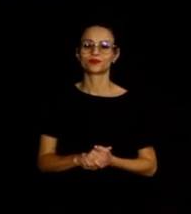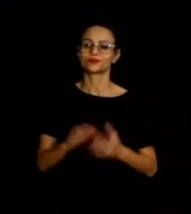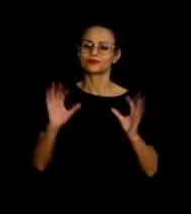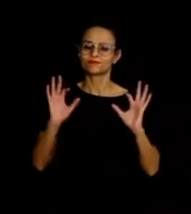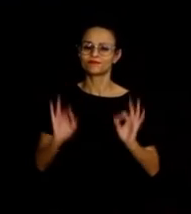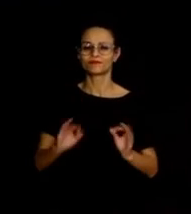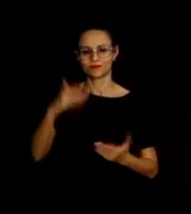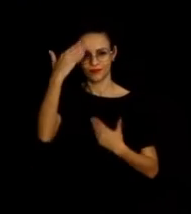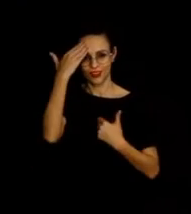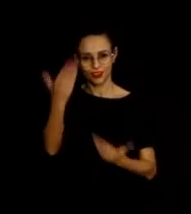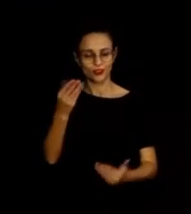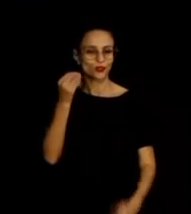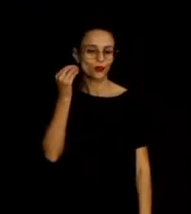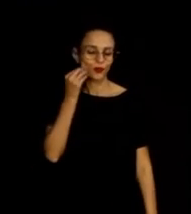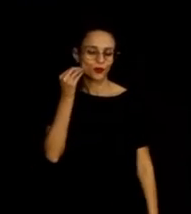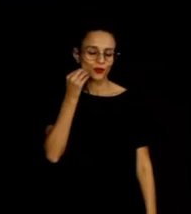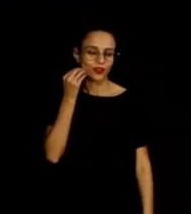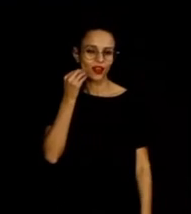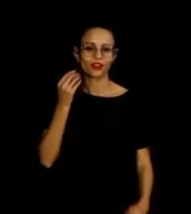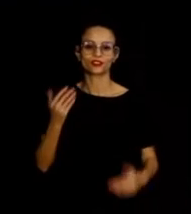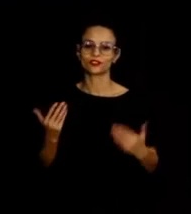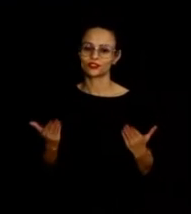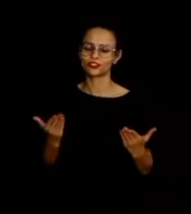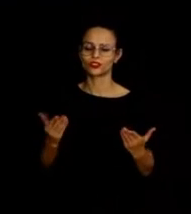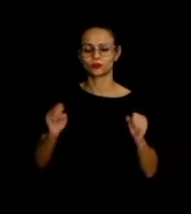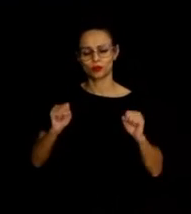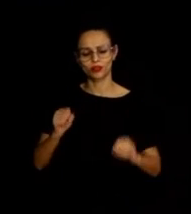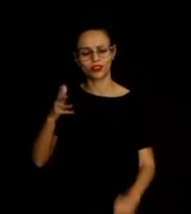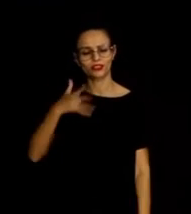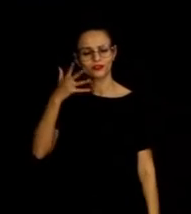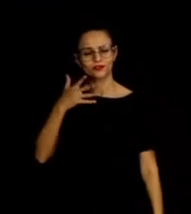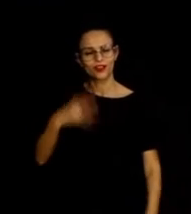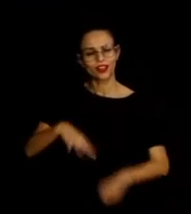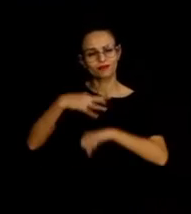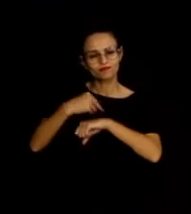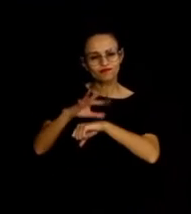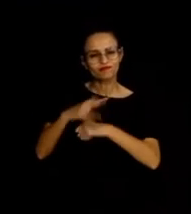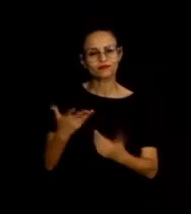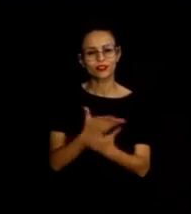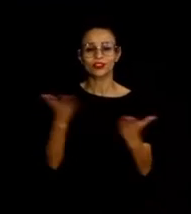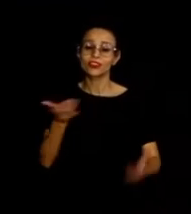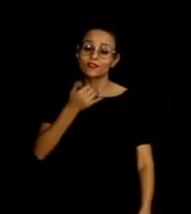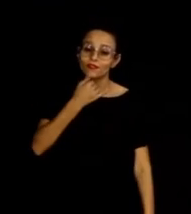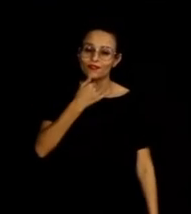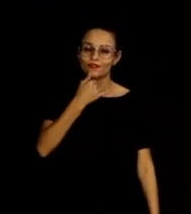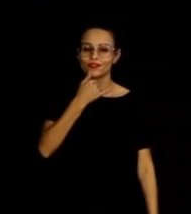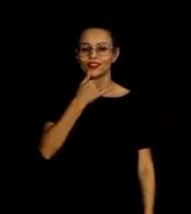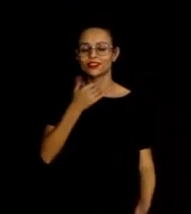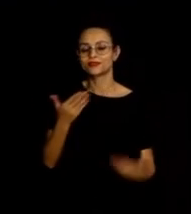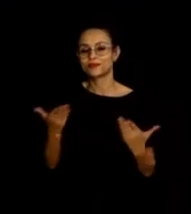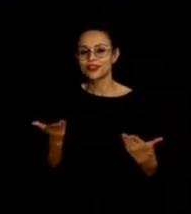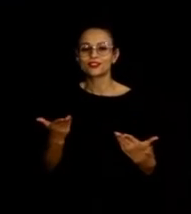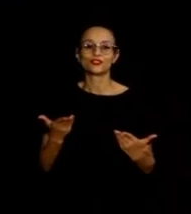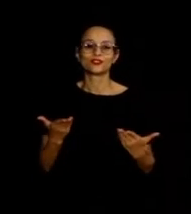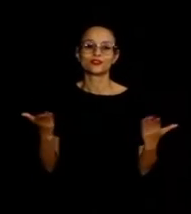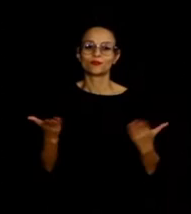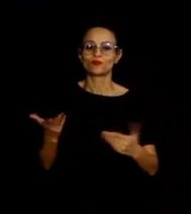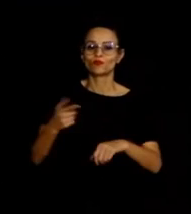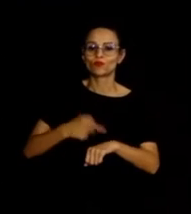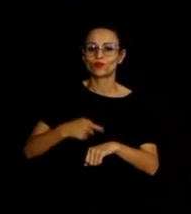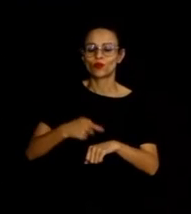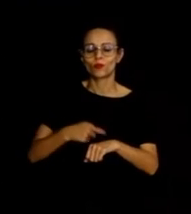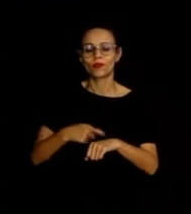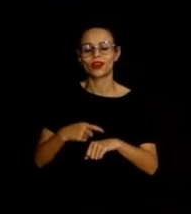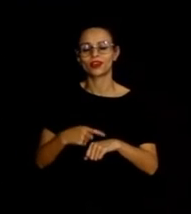realmente agradeço a oportunidade de poder falar com vocês né infelizmente as circunstâncias do momento